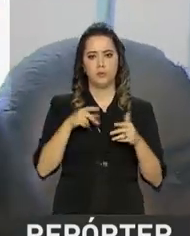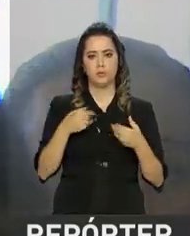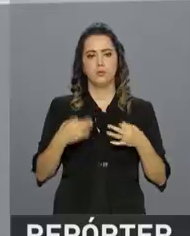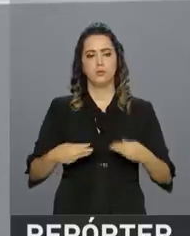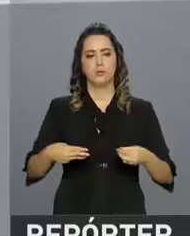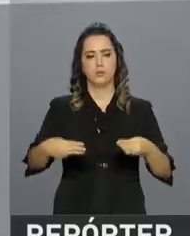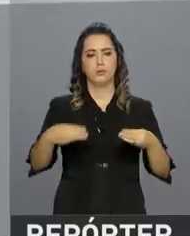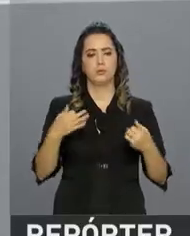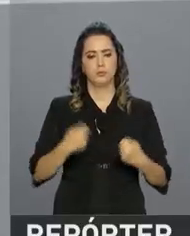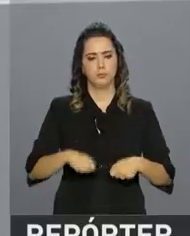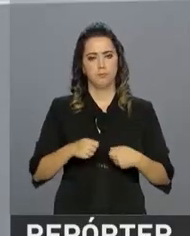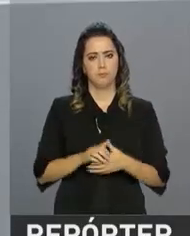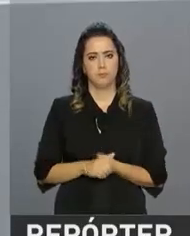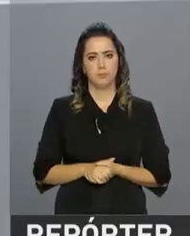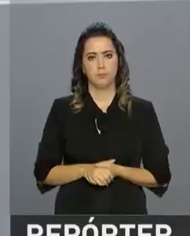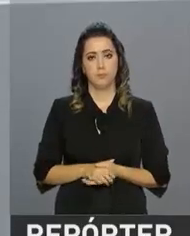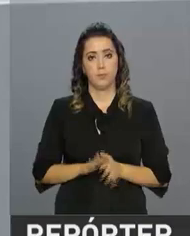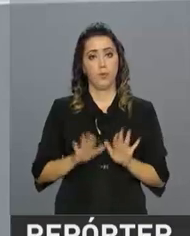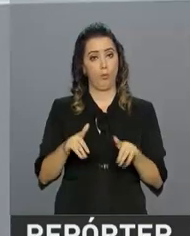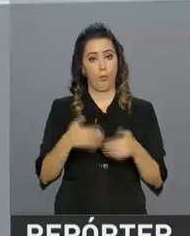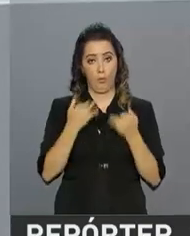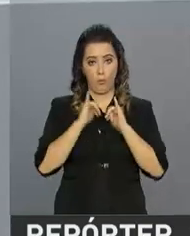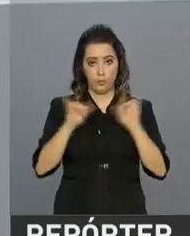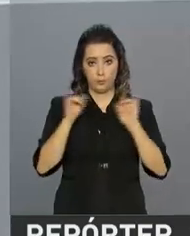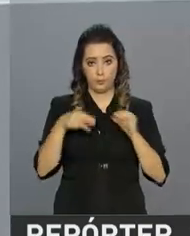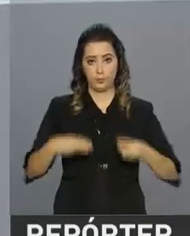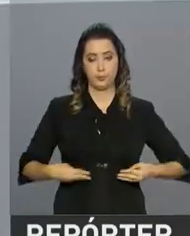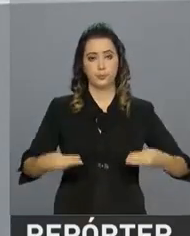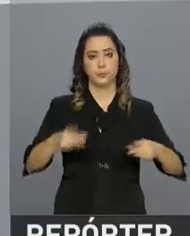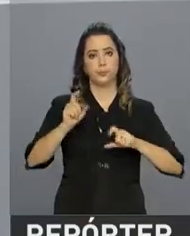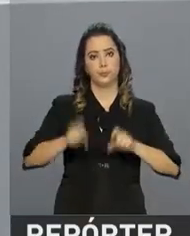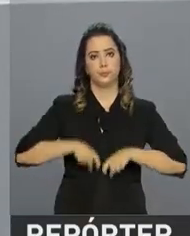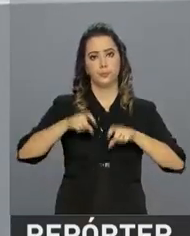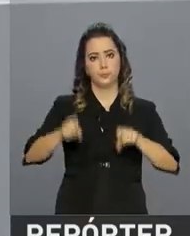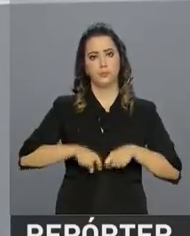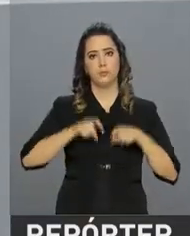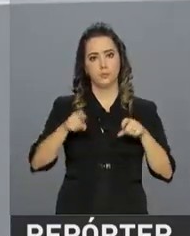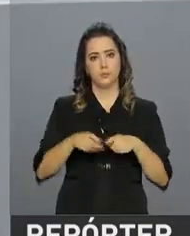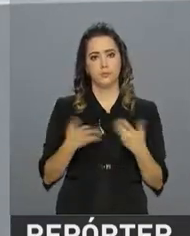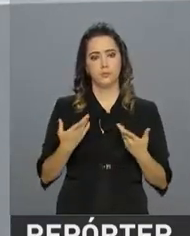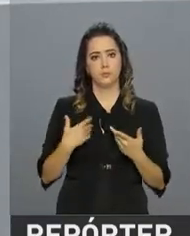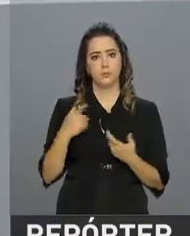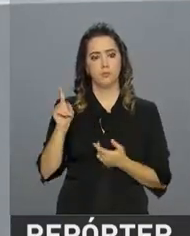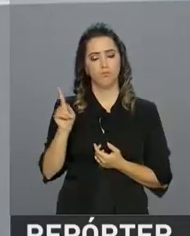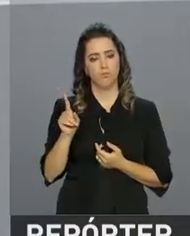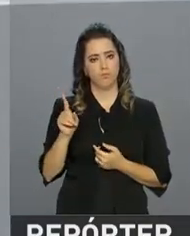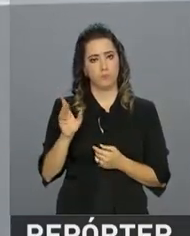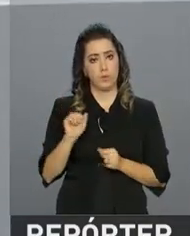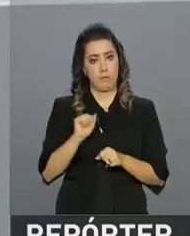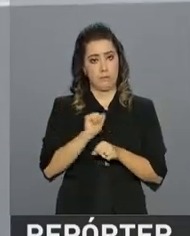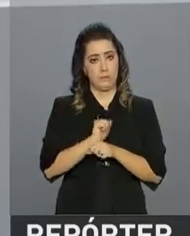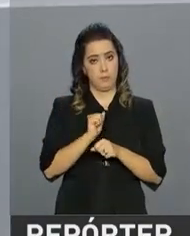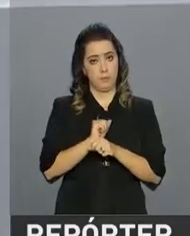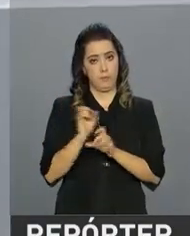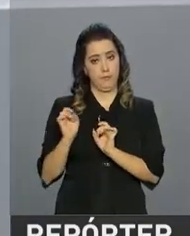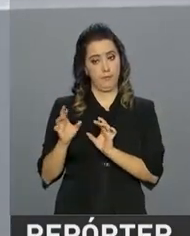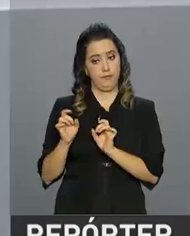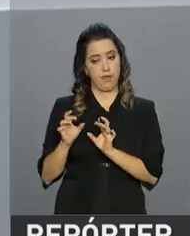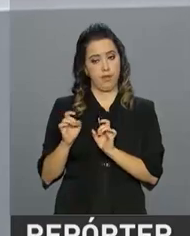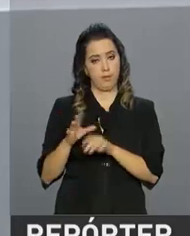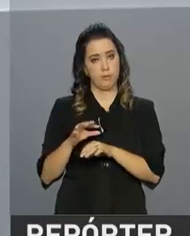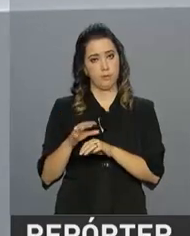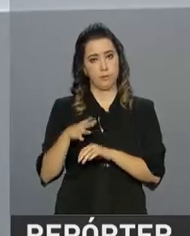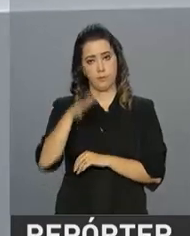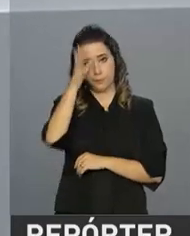critérios. E uma última informação, o Ministério da Agricultura, Pecuária e Abastecimento suspendeu preventivamente